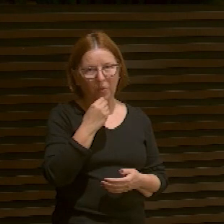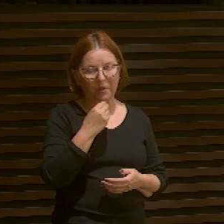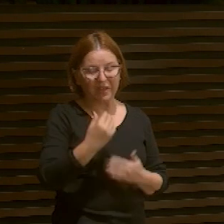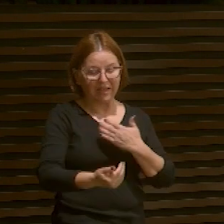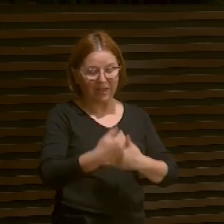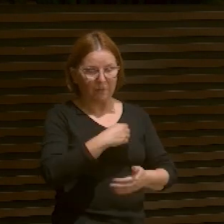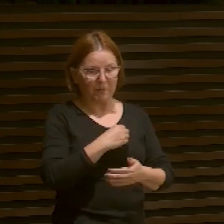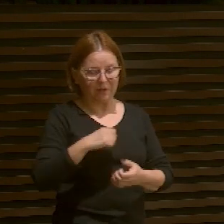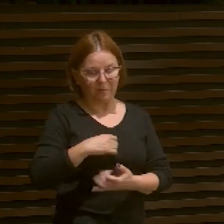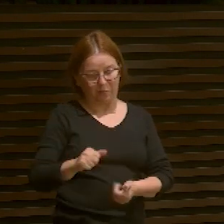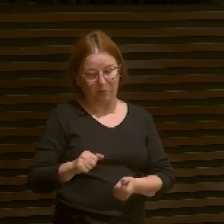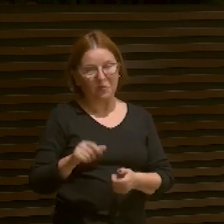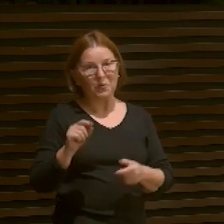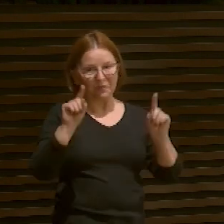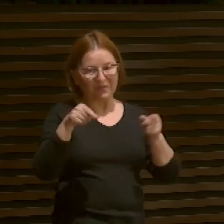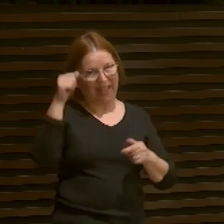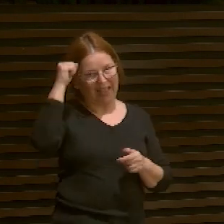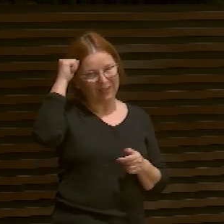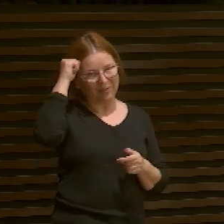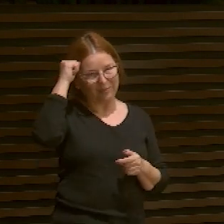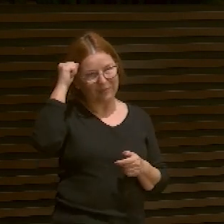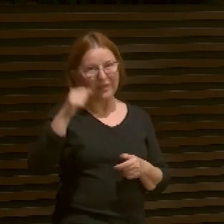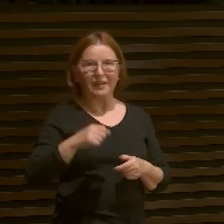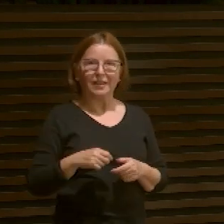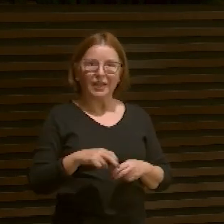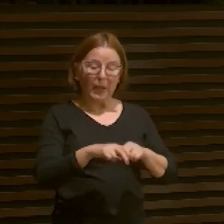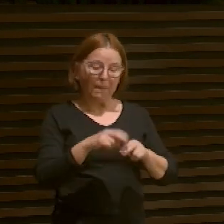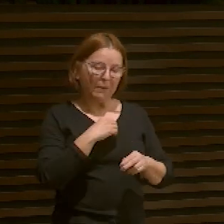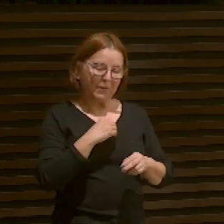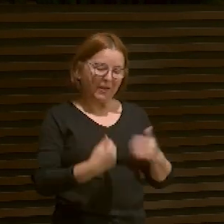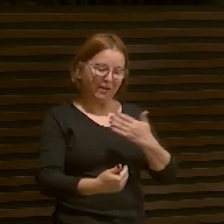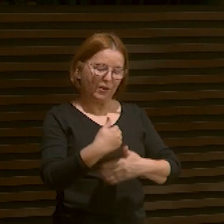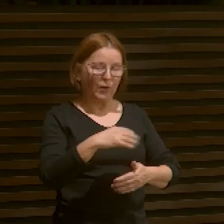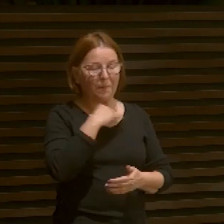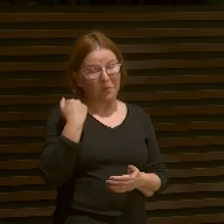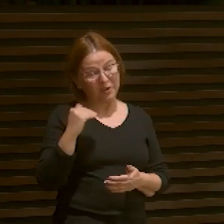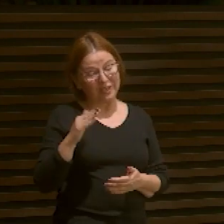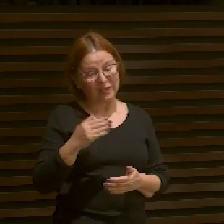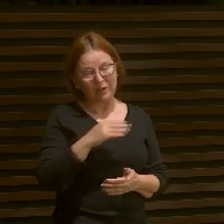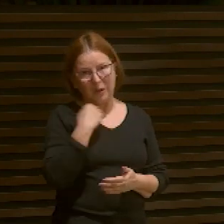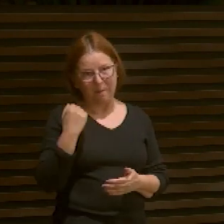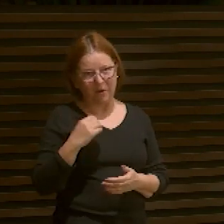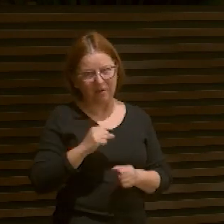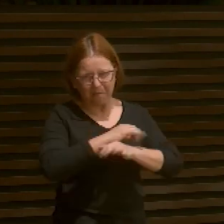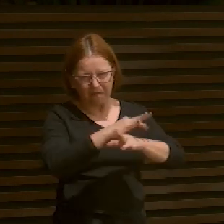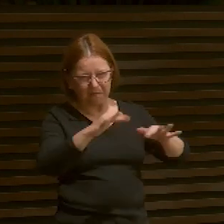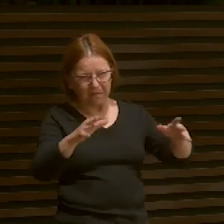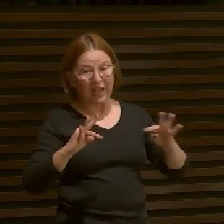pelo pecado a morte, assim também a morte passou a todos os homens, porque todos